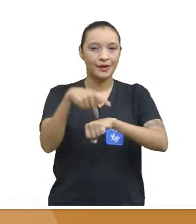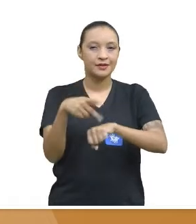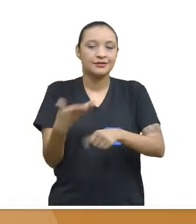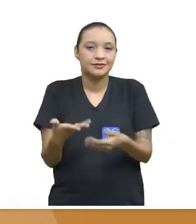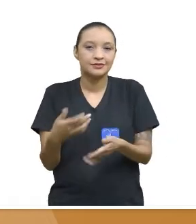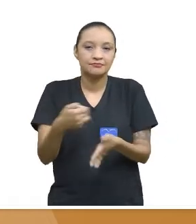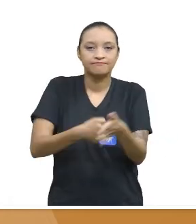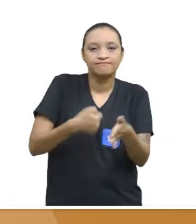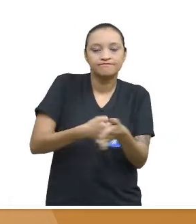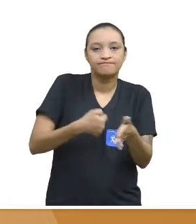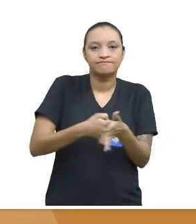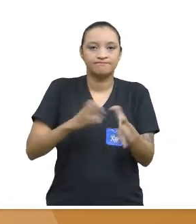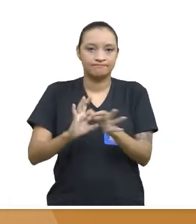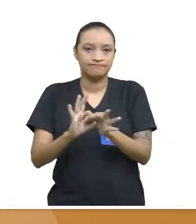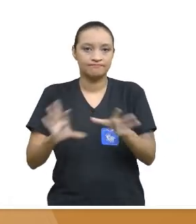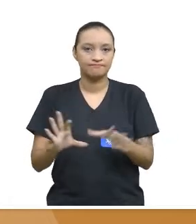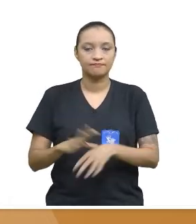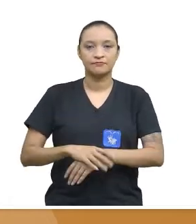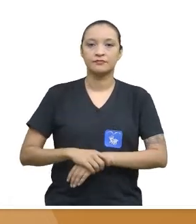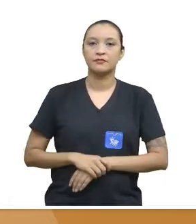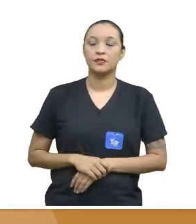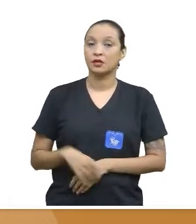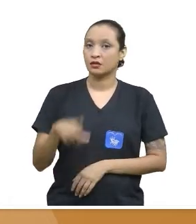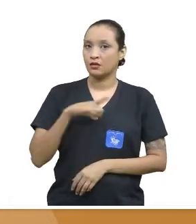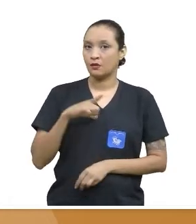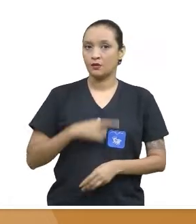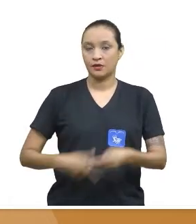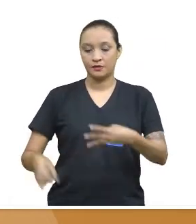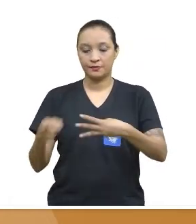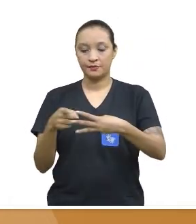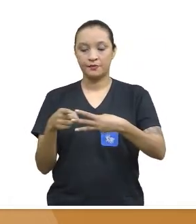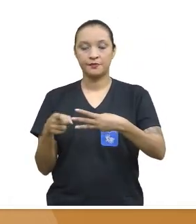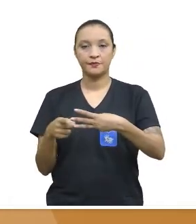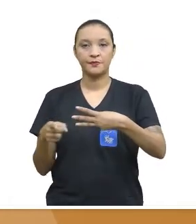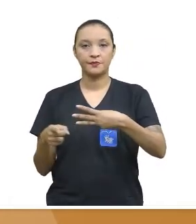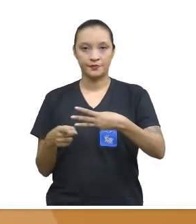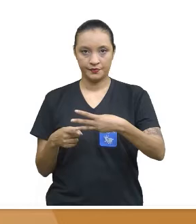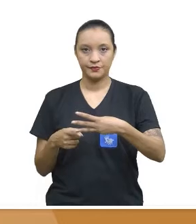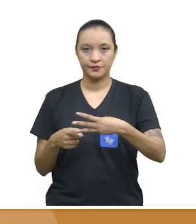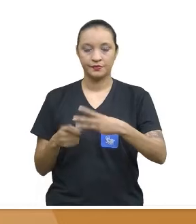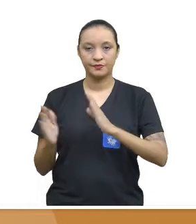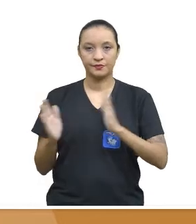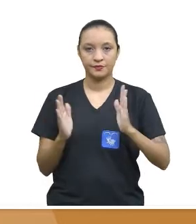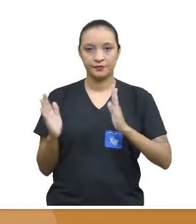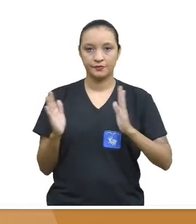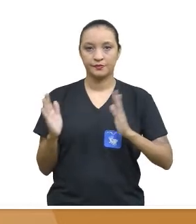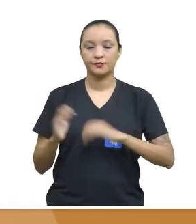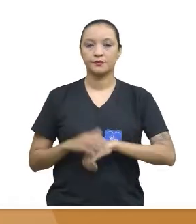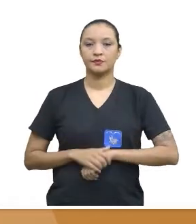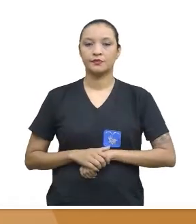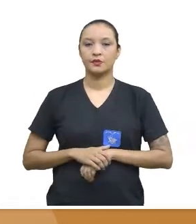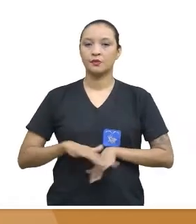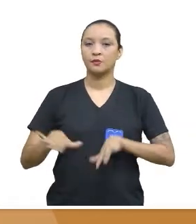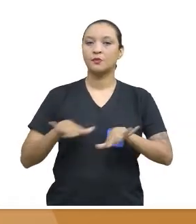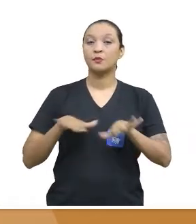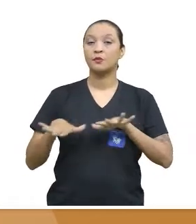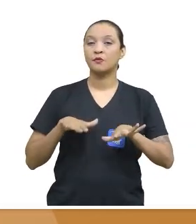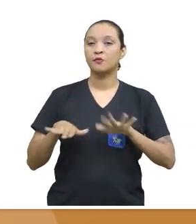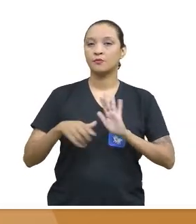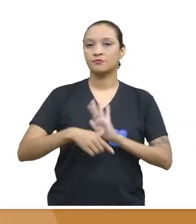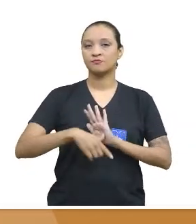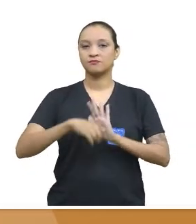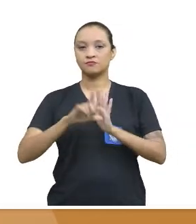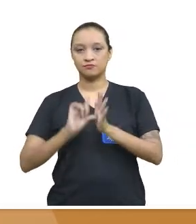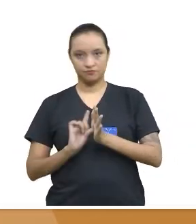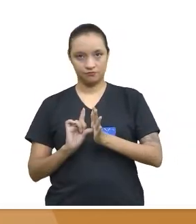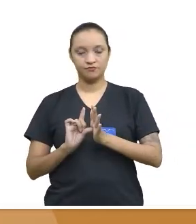desses países. Então, existem três momentos desse processo. Movimento precursores, ou seja, são aqueles que